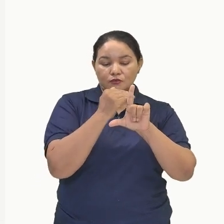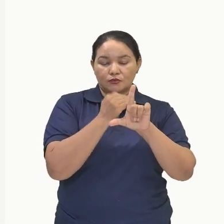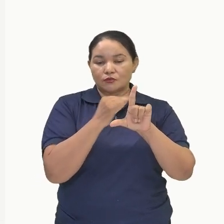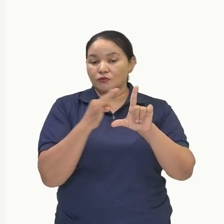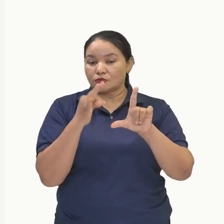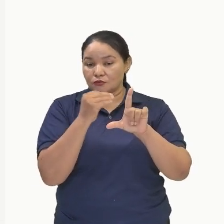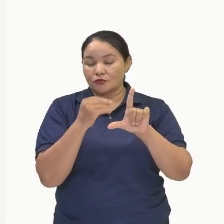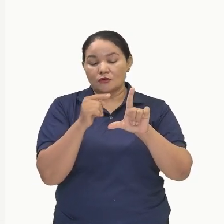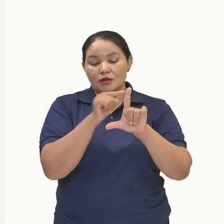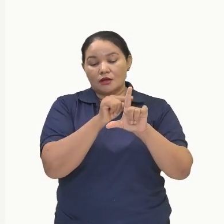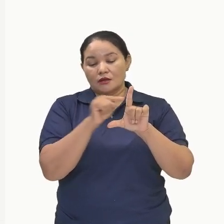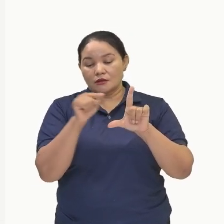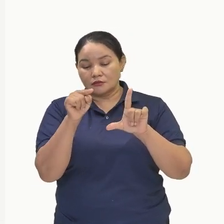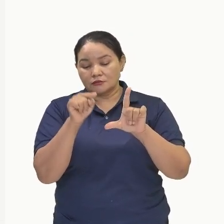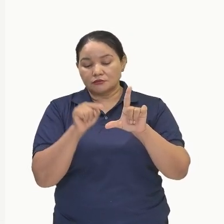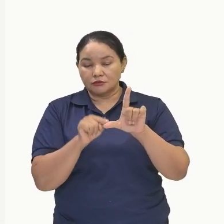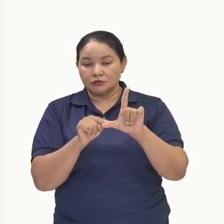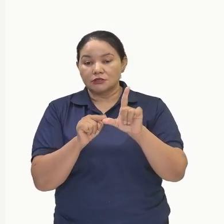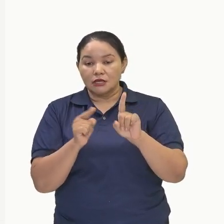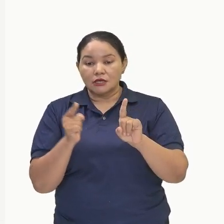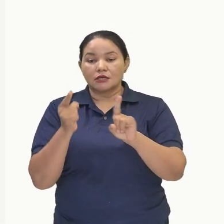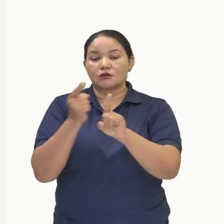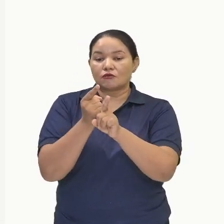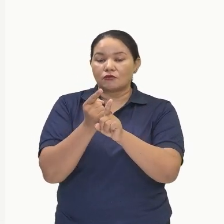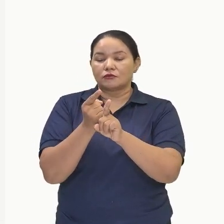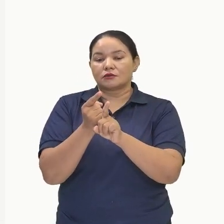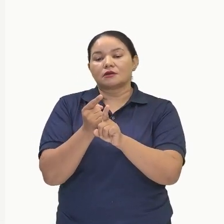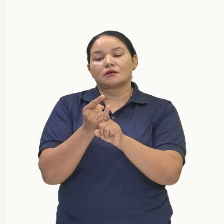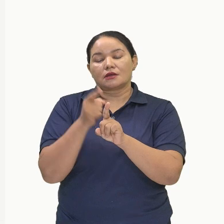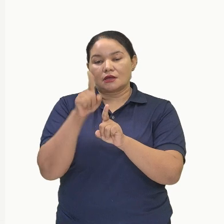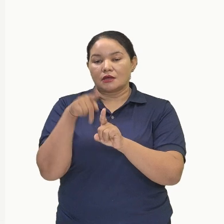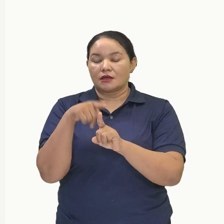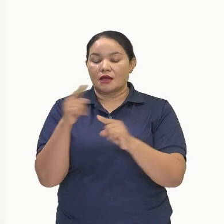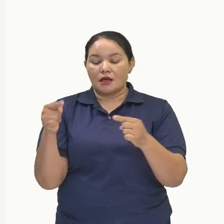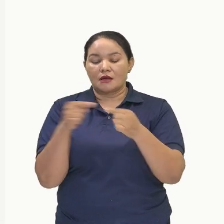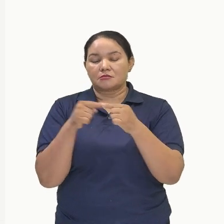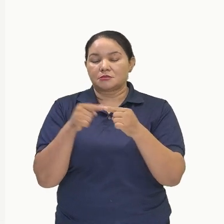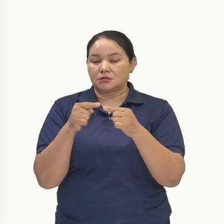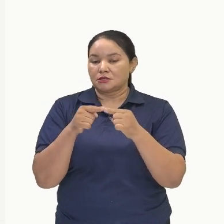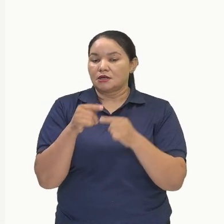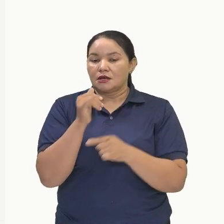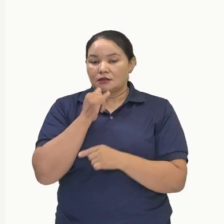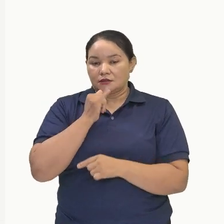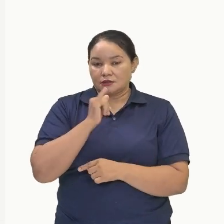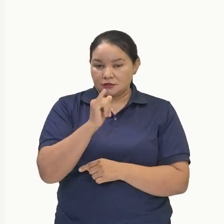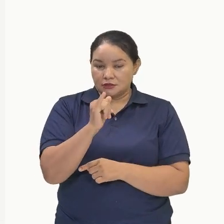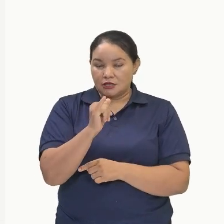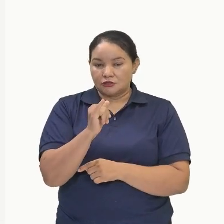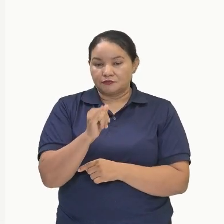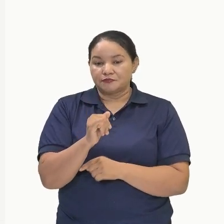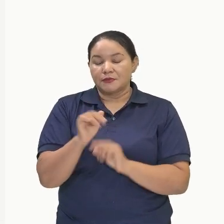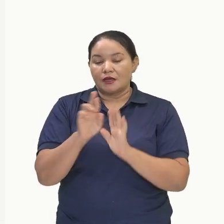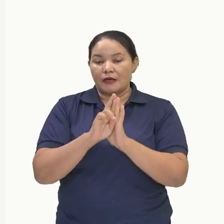ponto do gráfico. Esse ponto é a corrente elétrica e